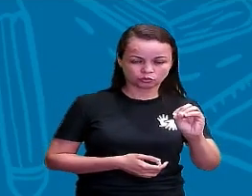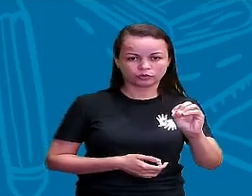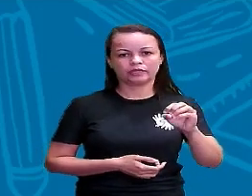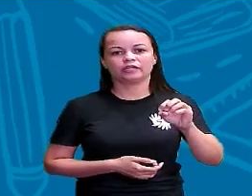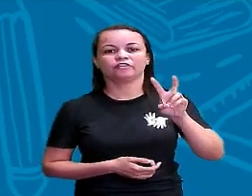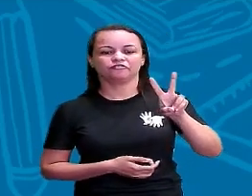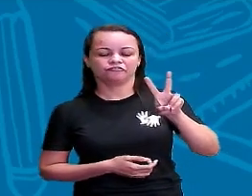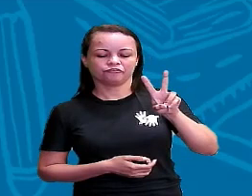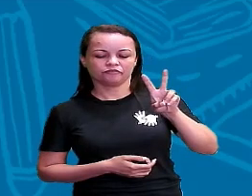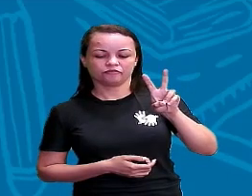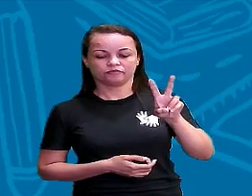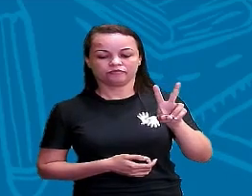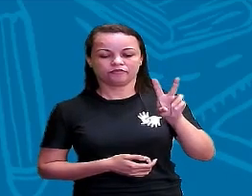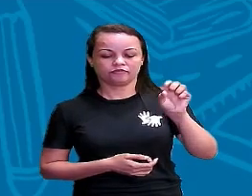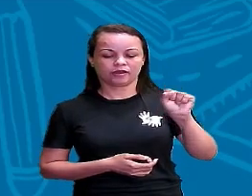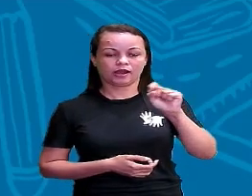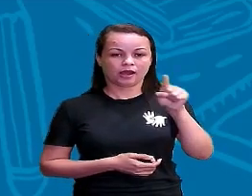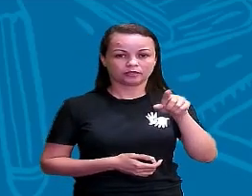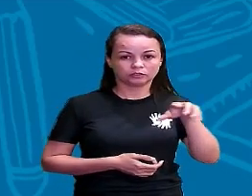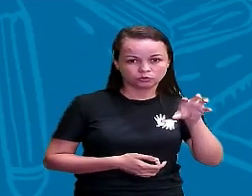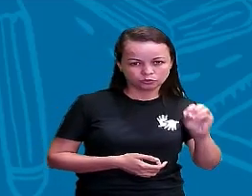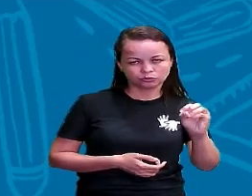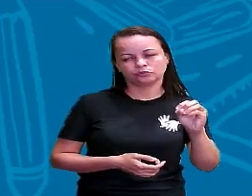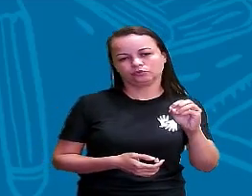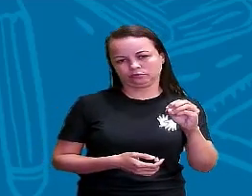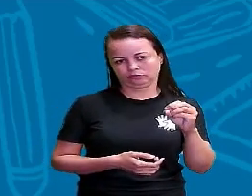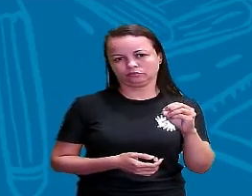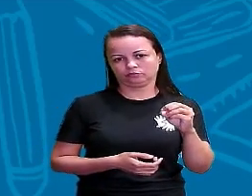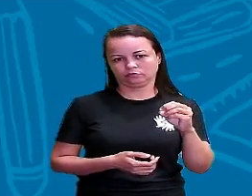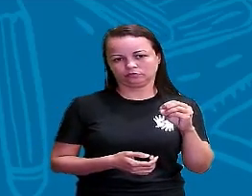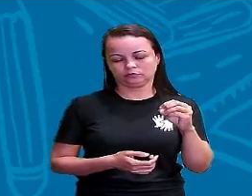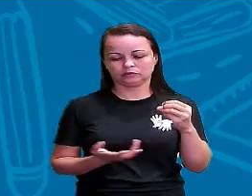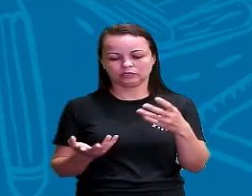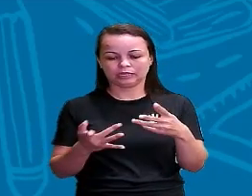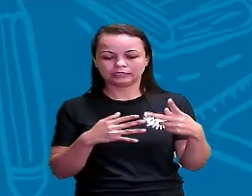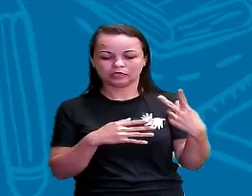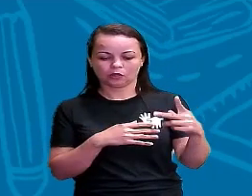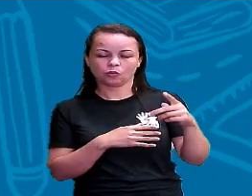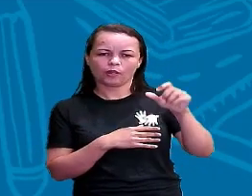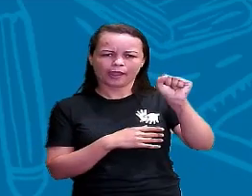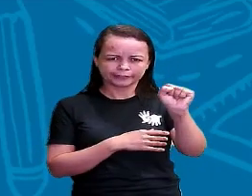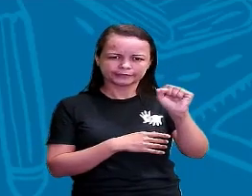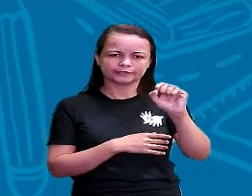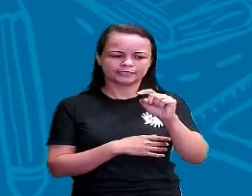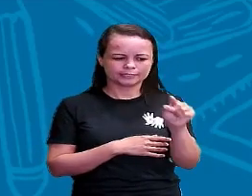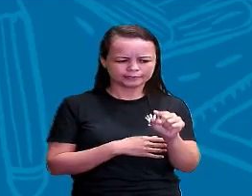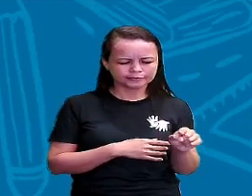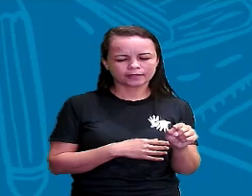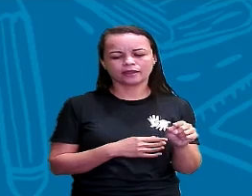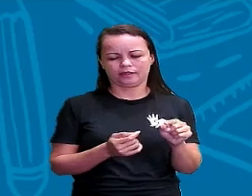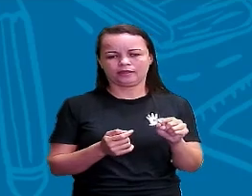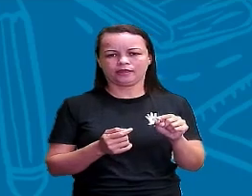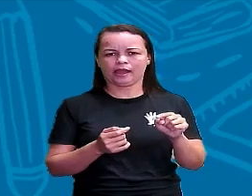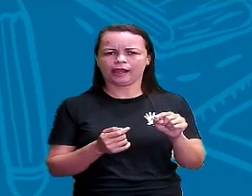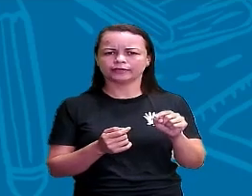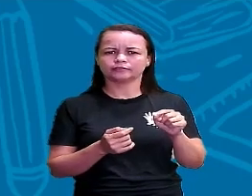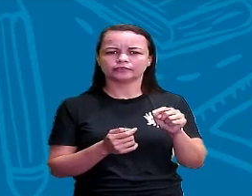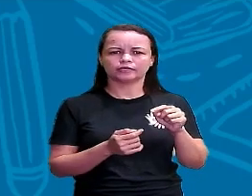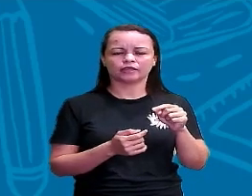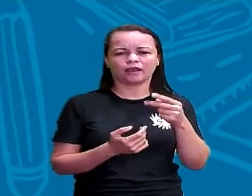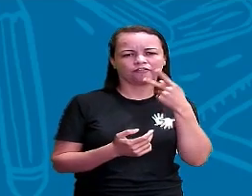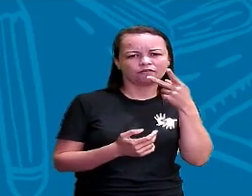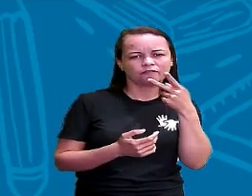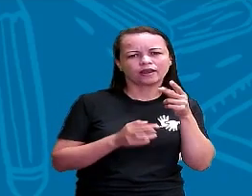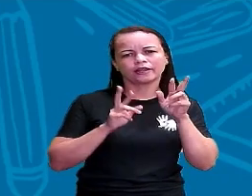gente percebe aí, né, o som parecido ou igual, mas aí modificando a escrita